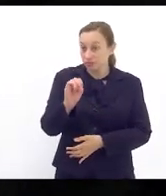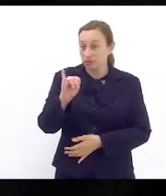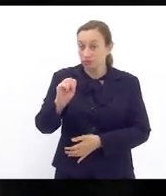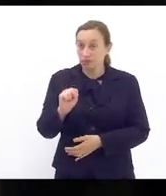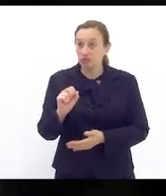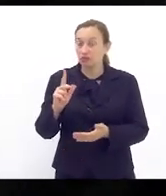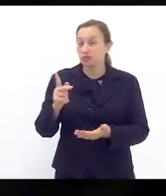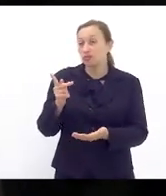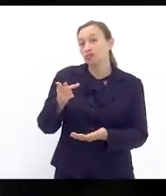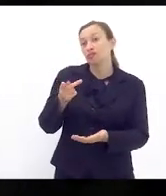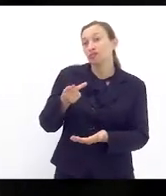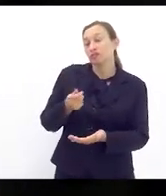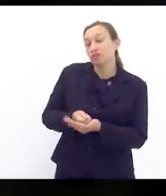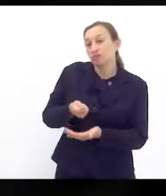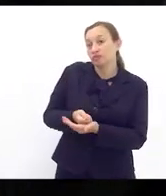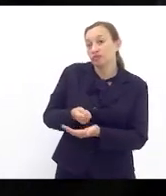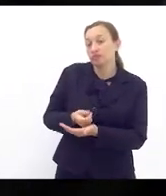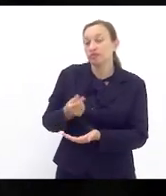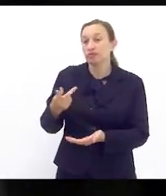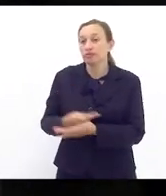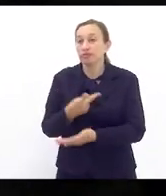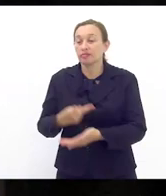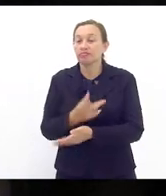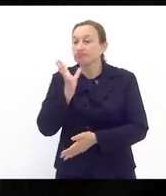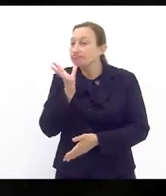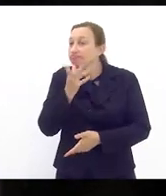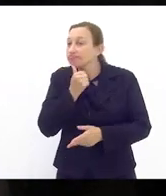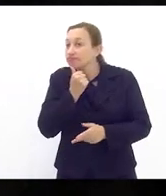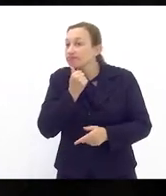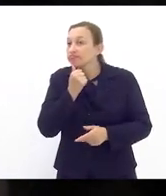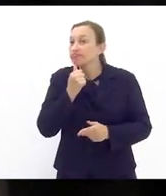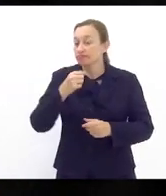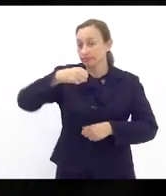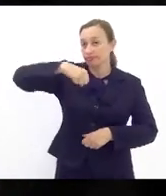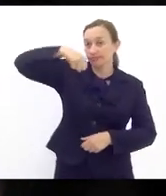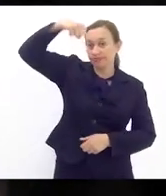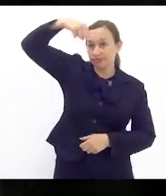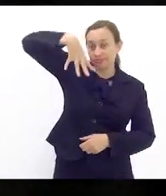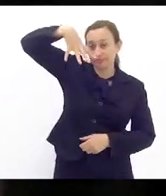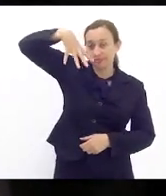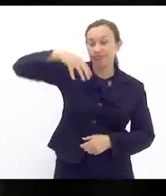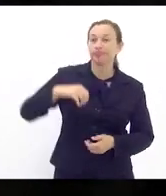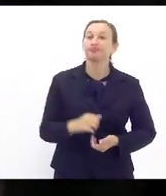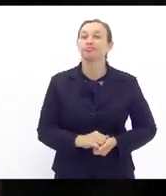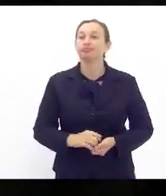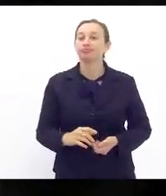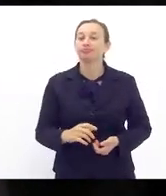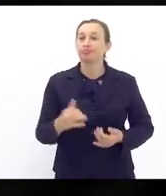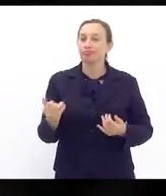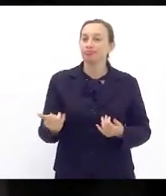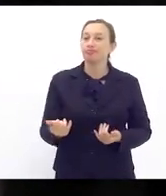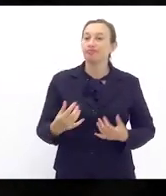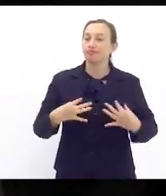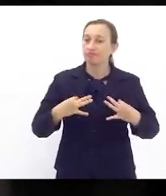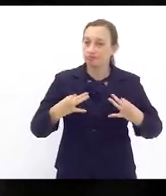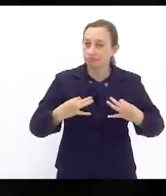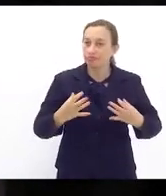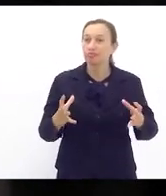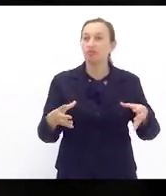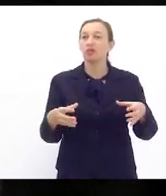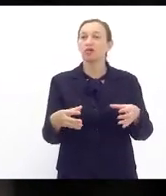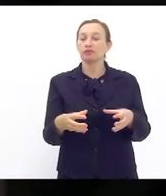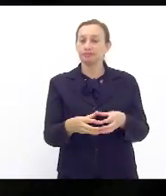indevidas demora para religar a luz a Defensoria Pública ela tem esses dados e se coloca à disposição da comissão para